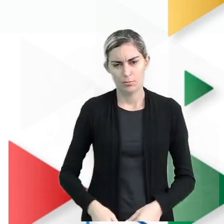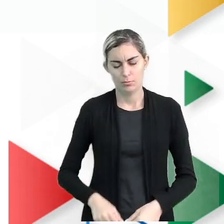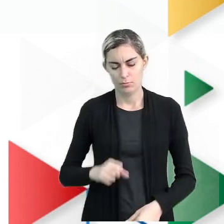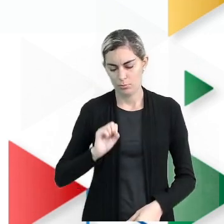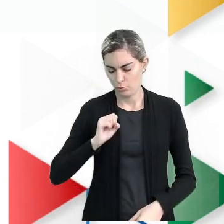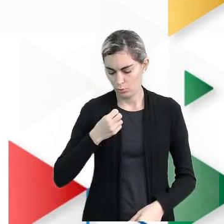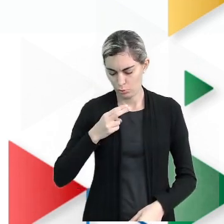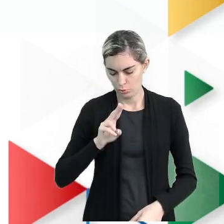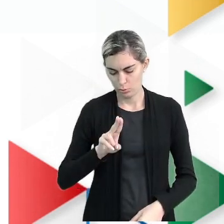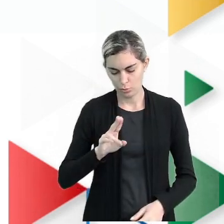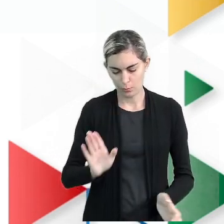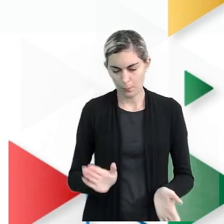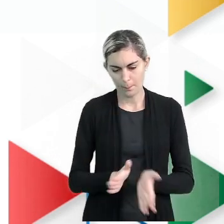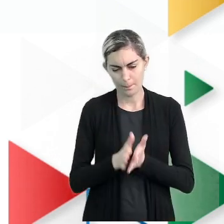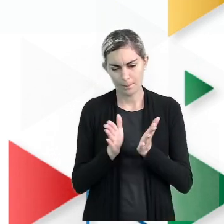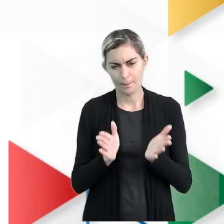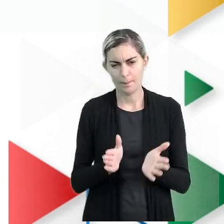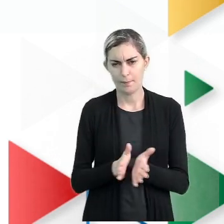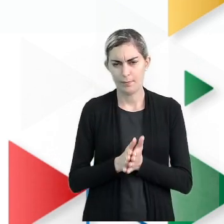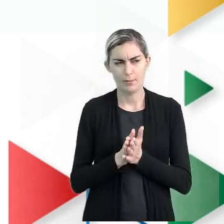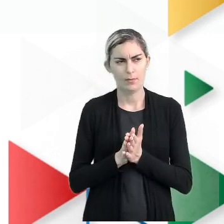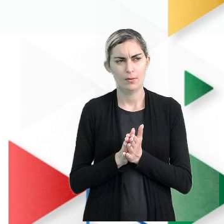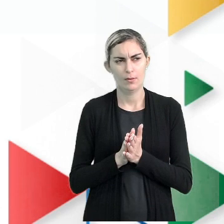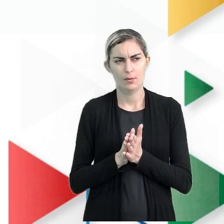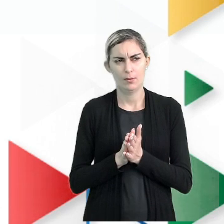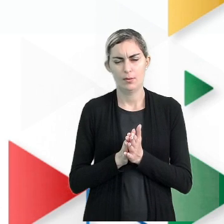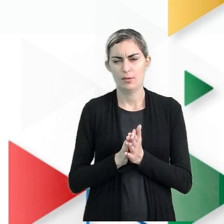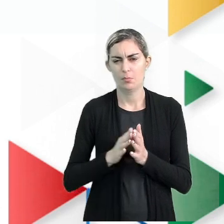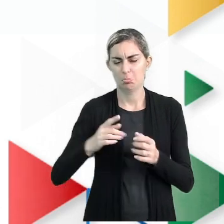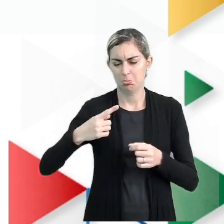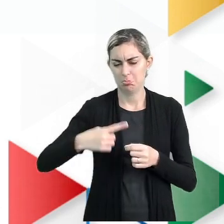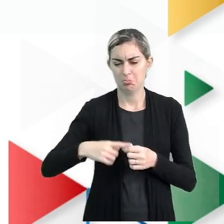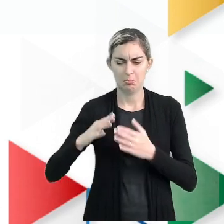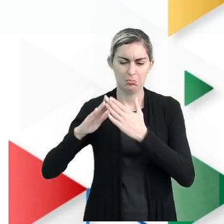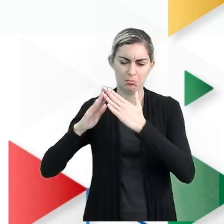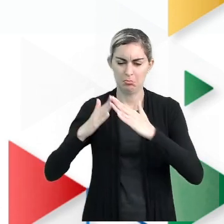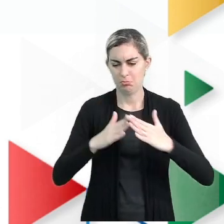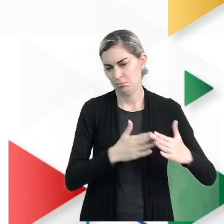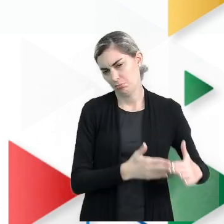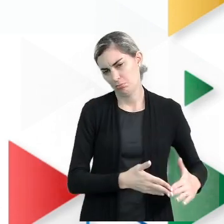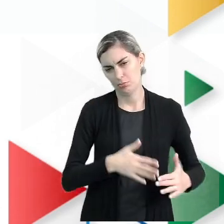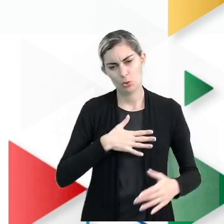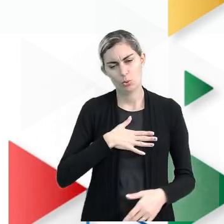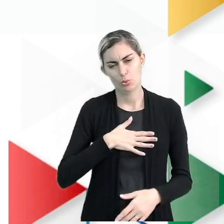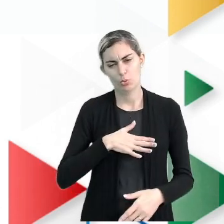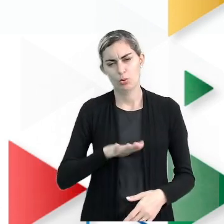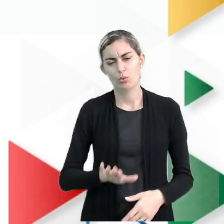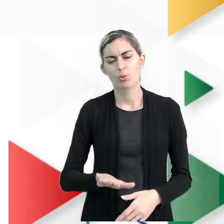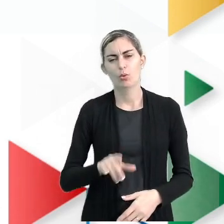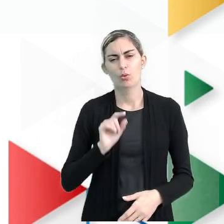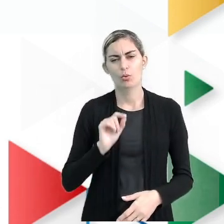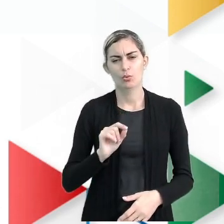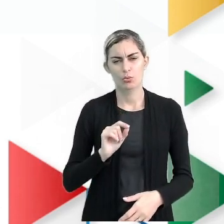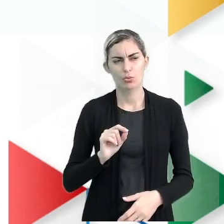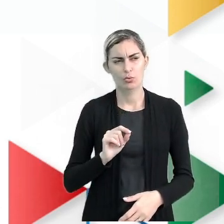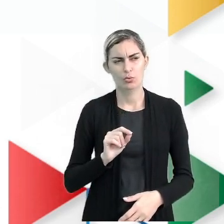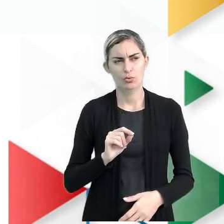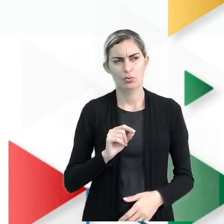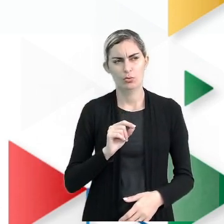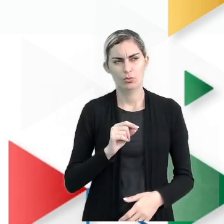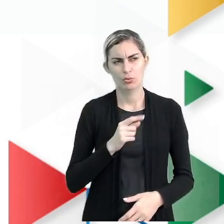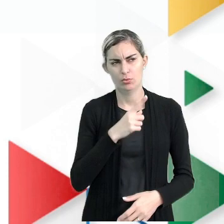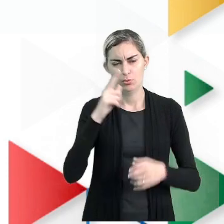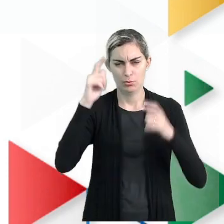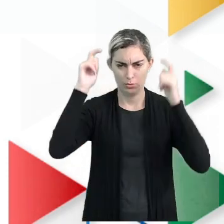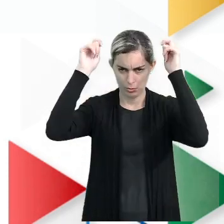sou Pobre, periférico, favelado e não gosto de burguesia. burguesia. E ele está com o